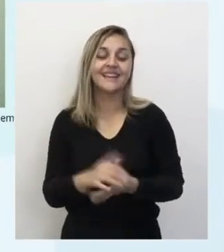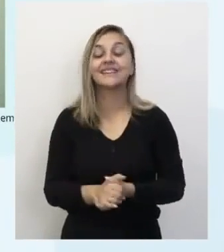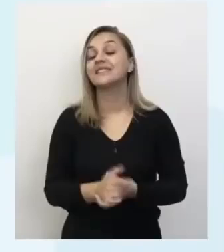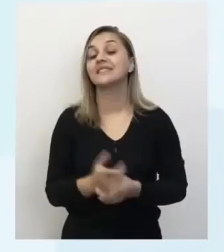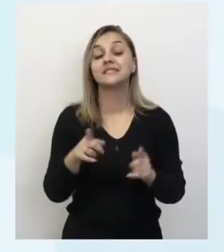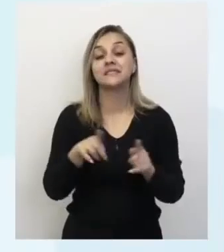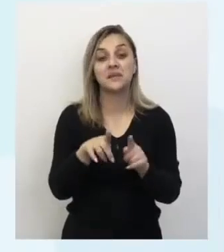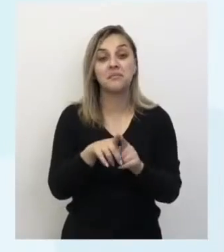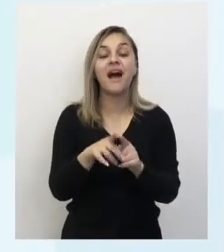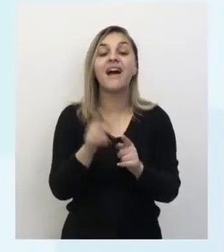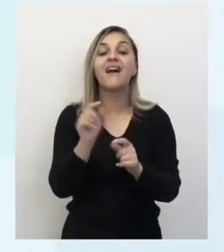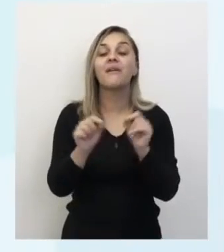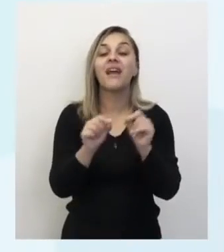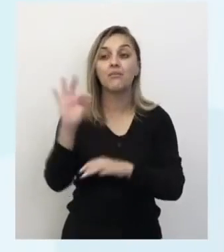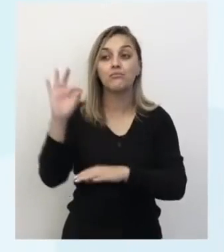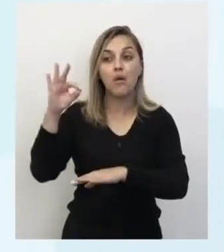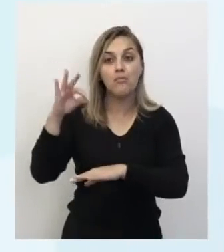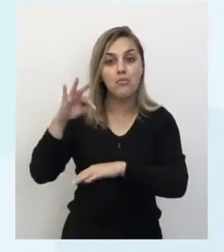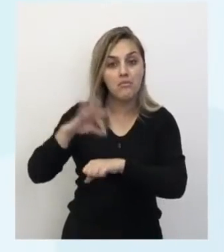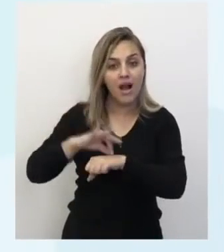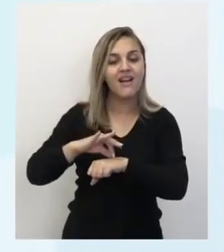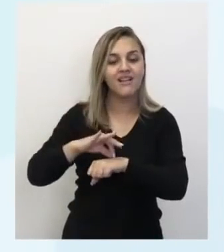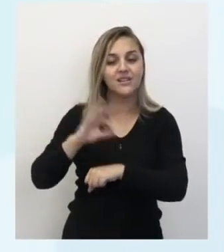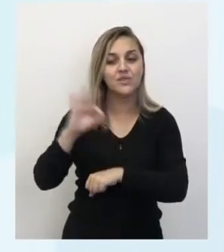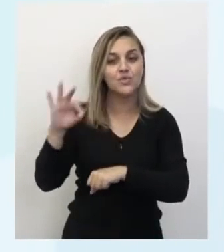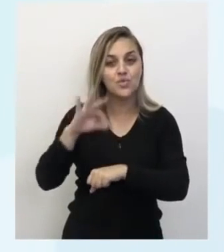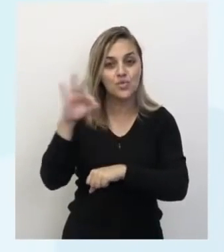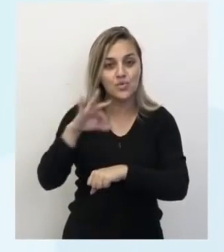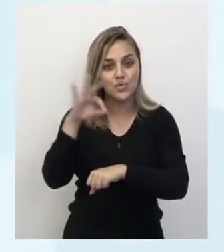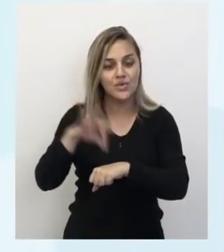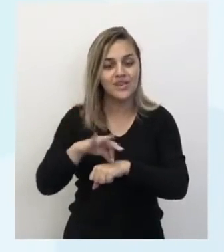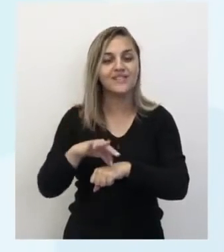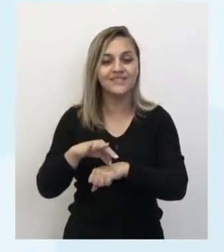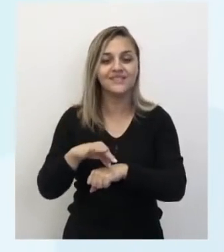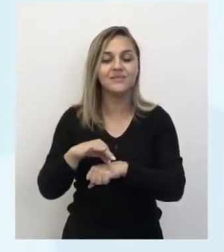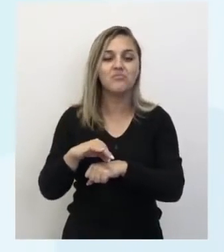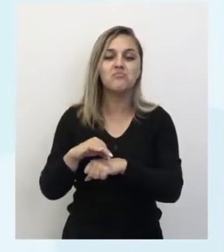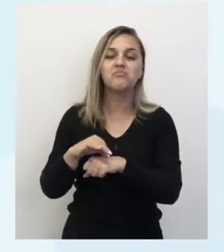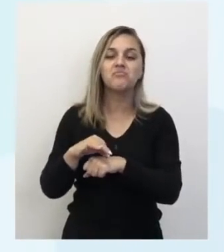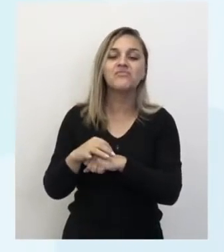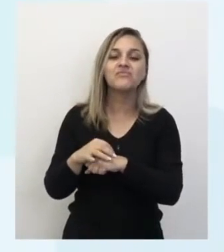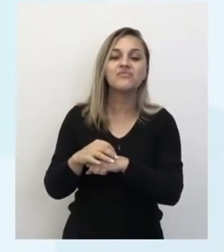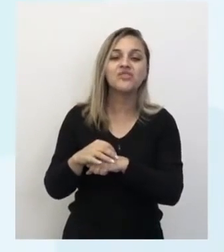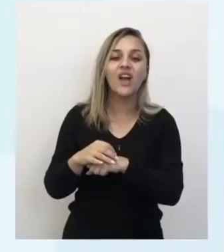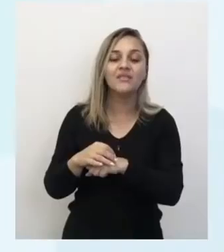de abelhas nativas, né? Isso aí pode não parecer, mas estou mostrando aí, o pessoal